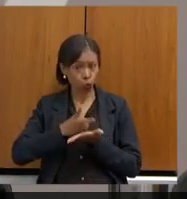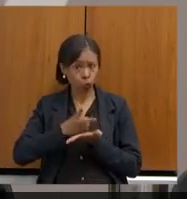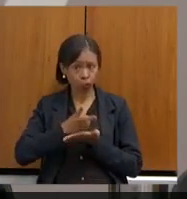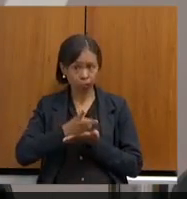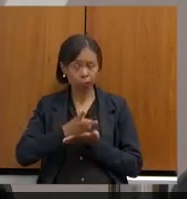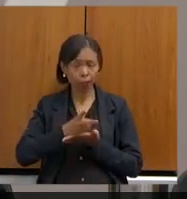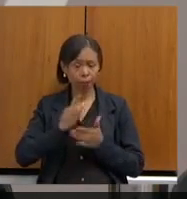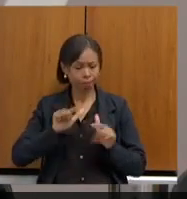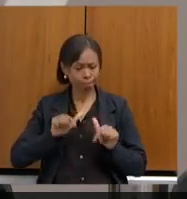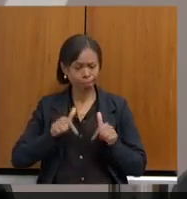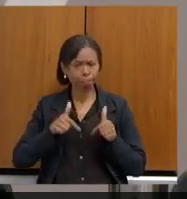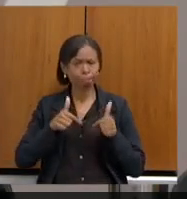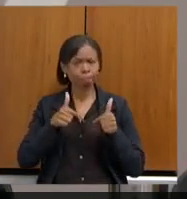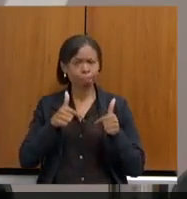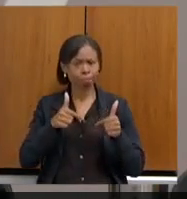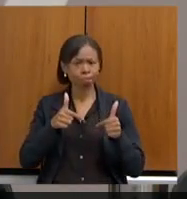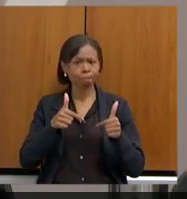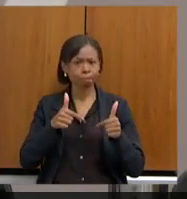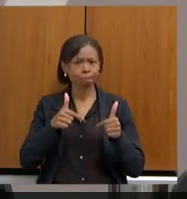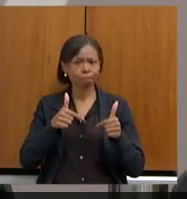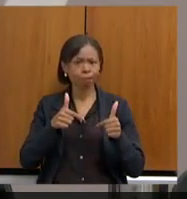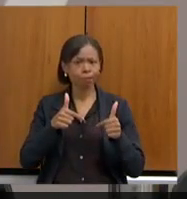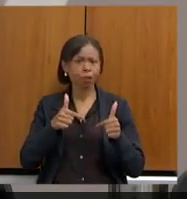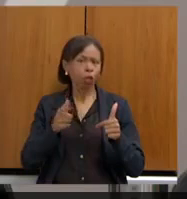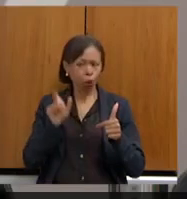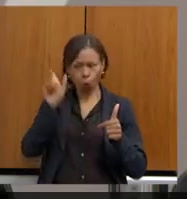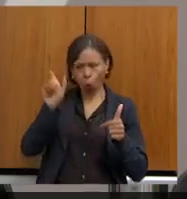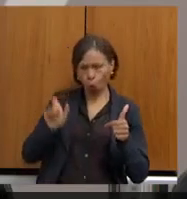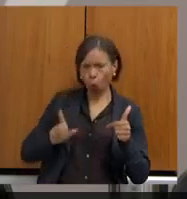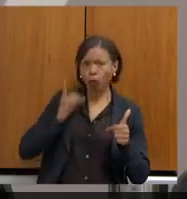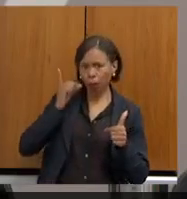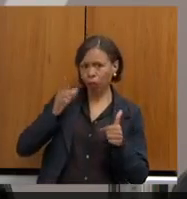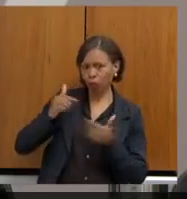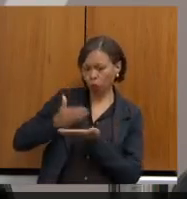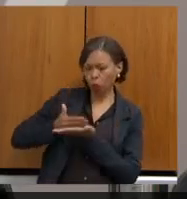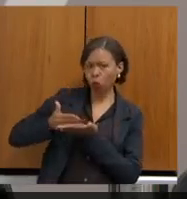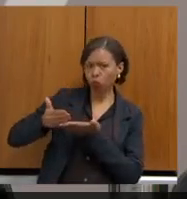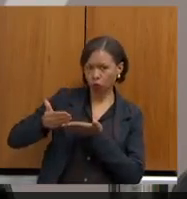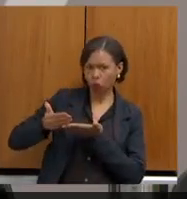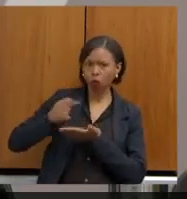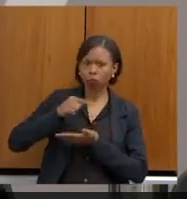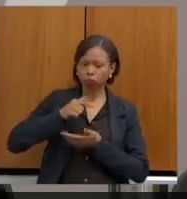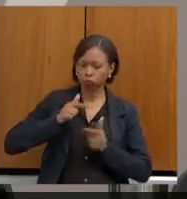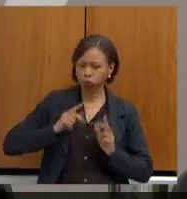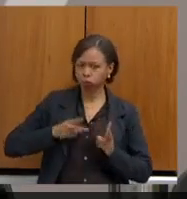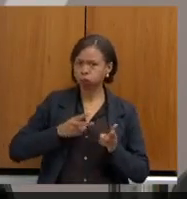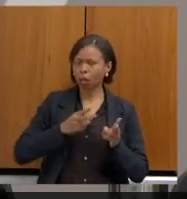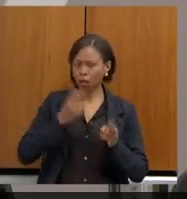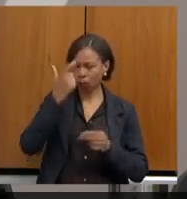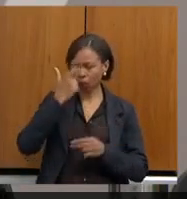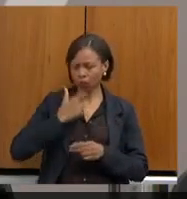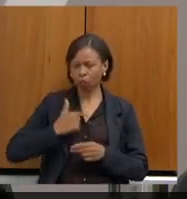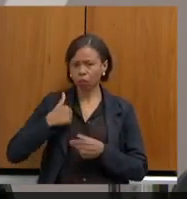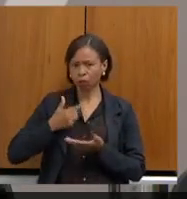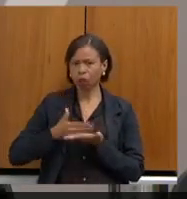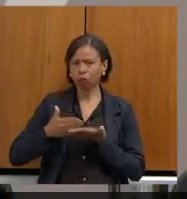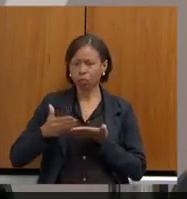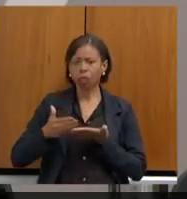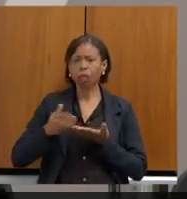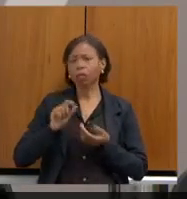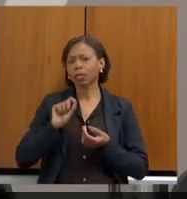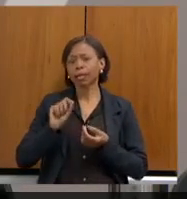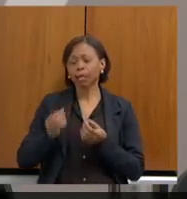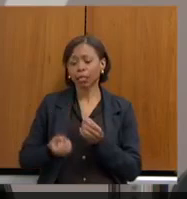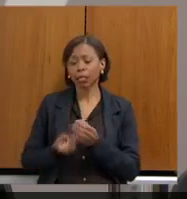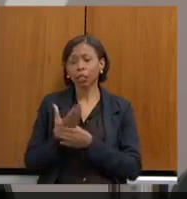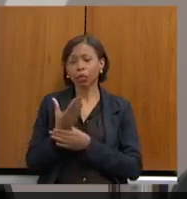iniciada aqui por isso Deputado junto com vários deputados que nos apoiaram mas não Brad lei de minha autoria onde criou-se a delegacia